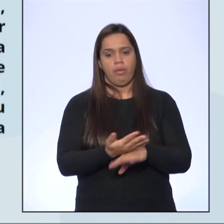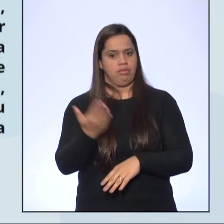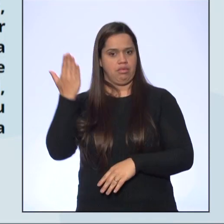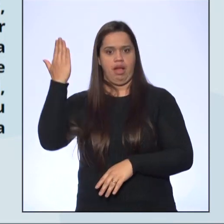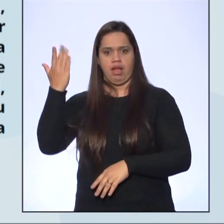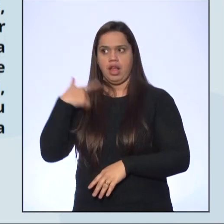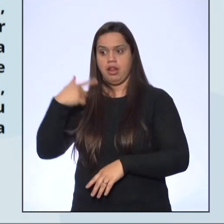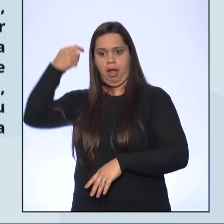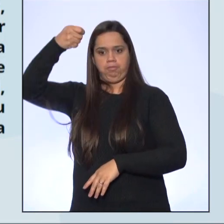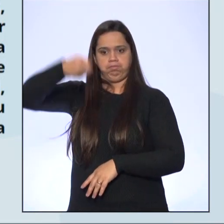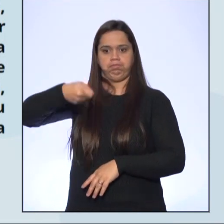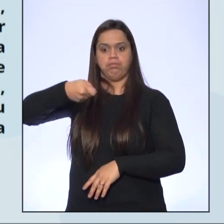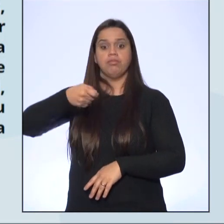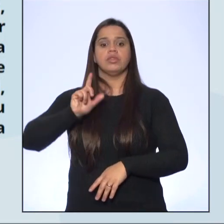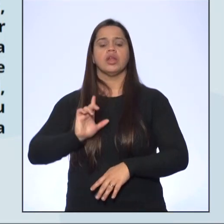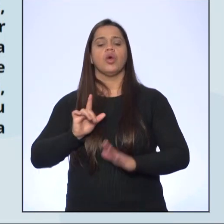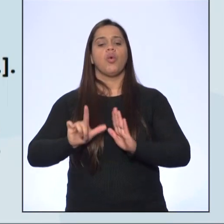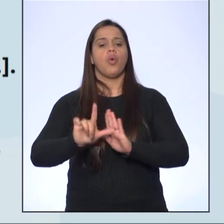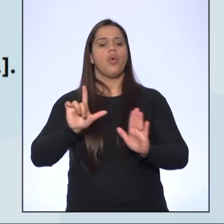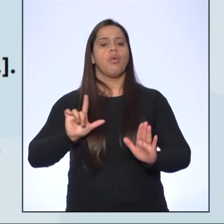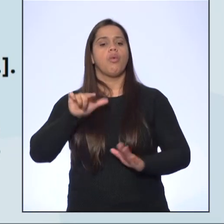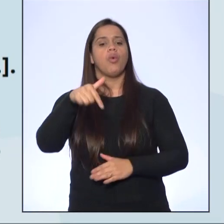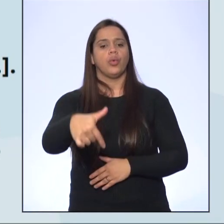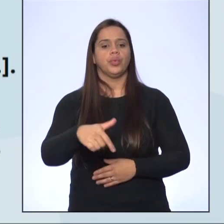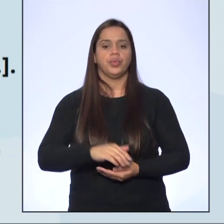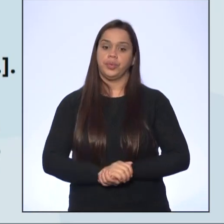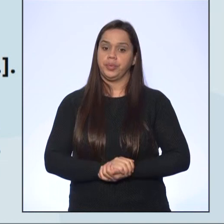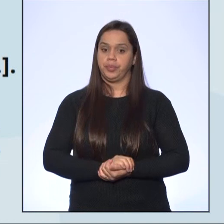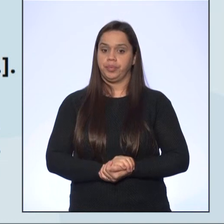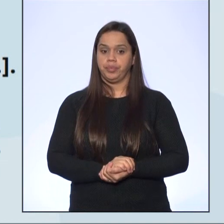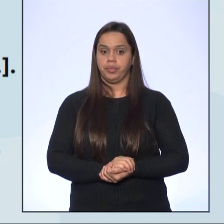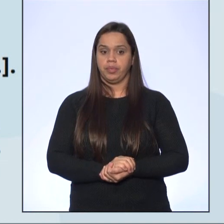Vamos passar para a próxima. Próximo texto.